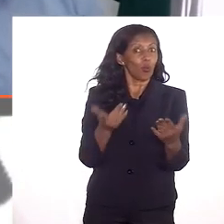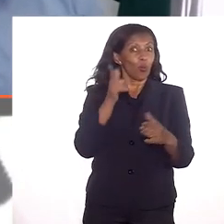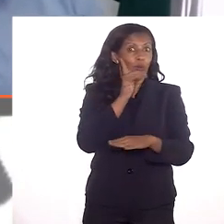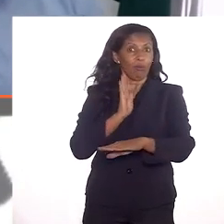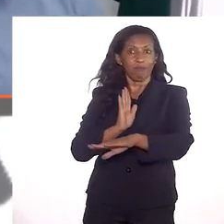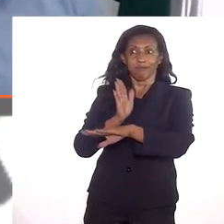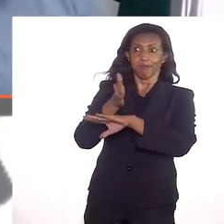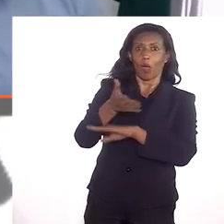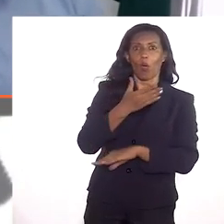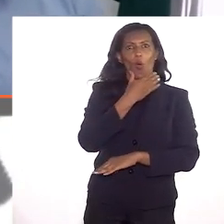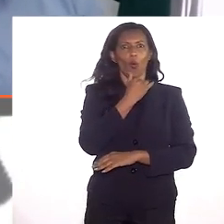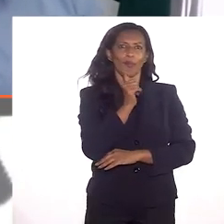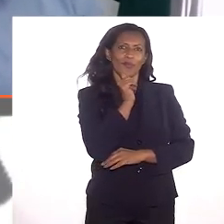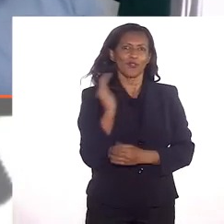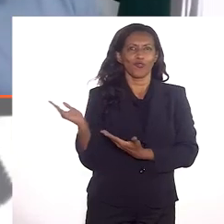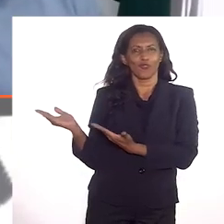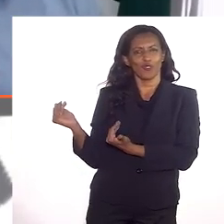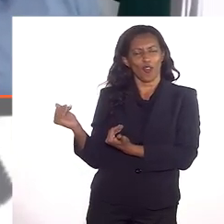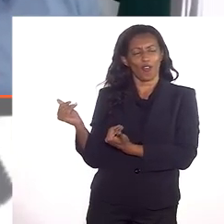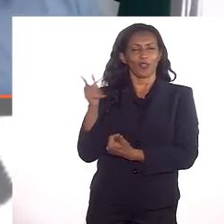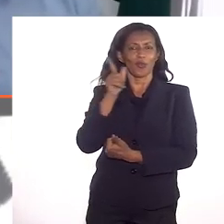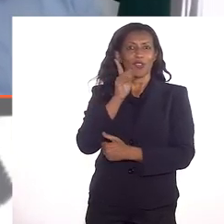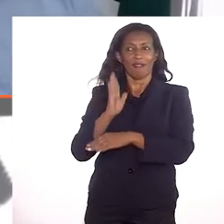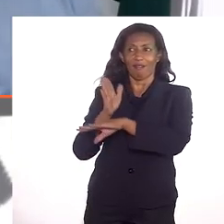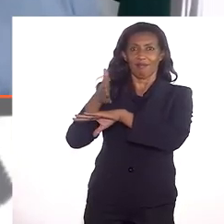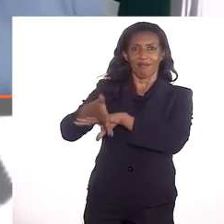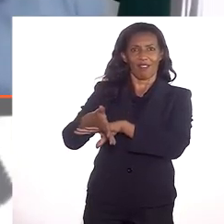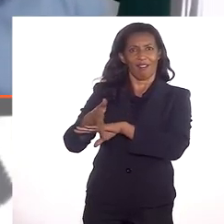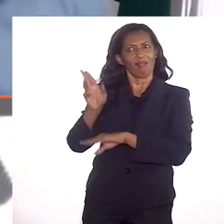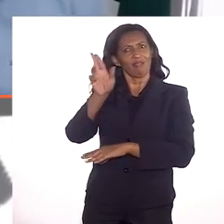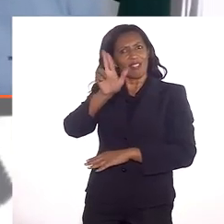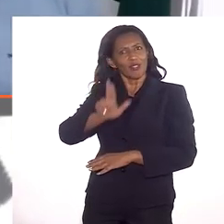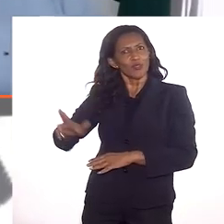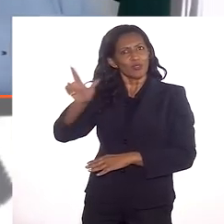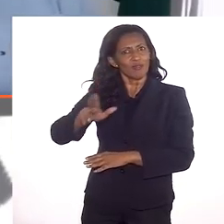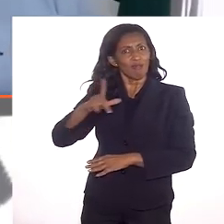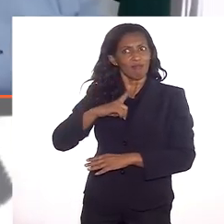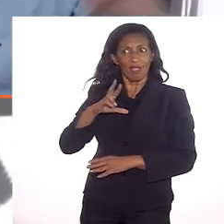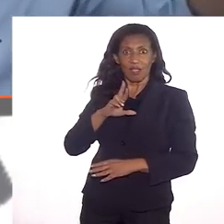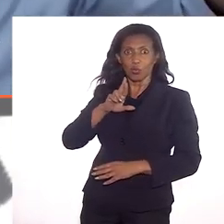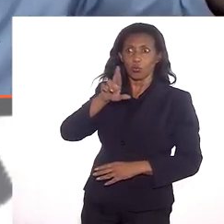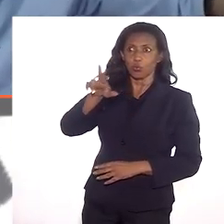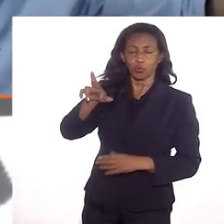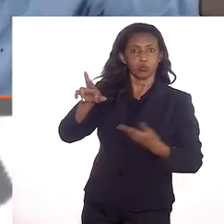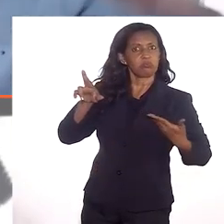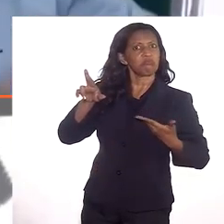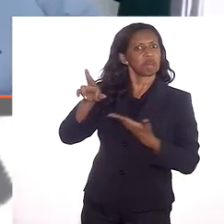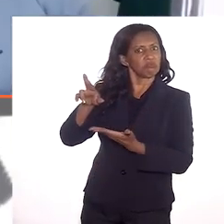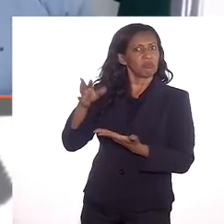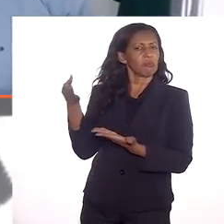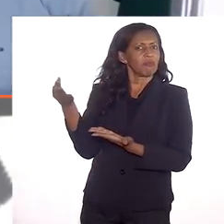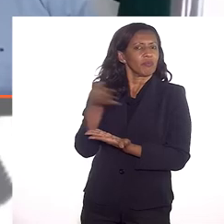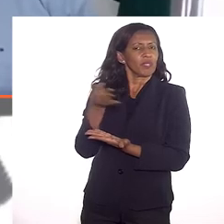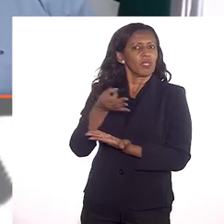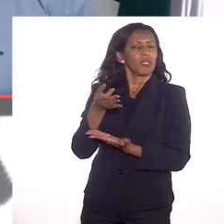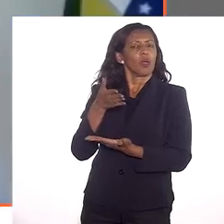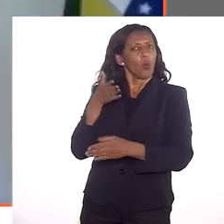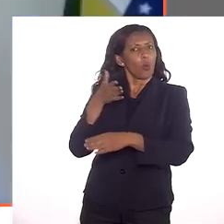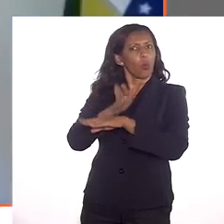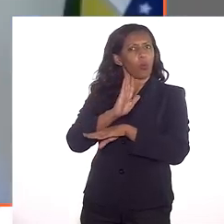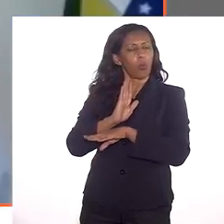jovens, rapazes e moças dessas periferias, que entram nas universidades públicas, que têm resultados exitosos no, no,